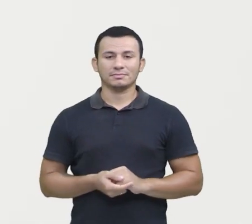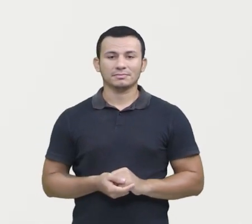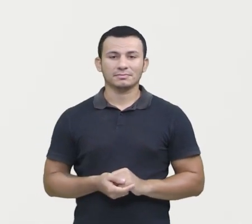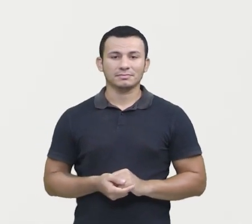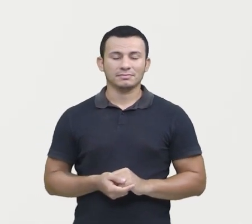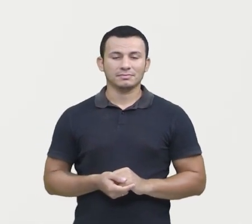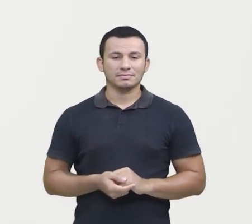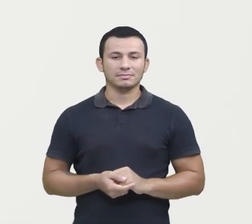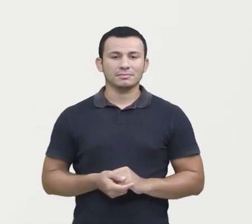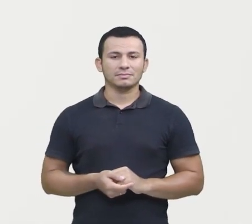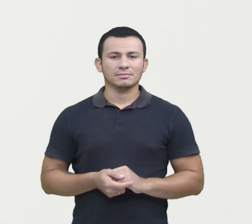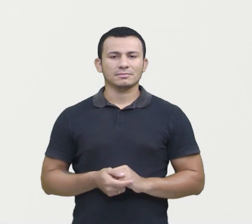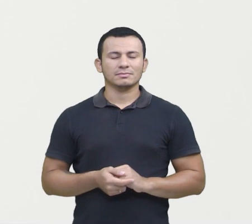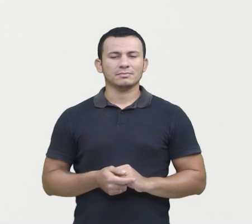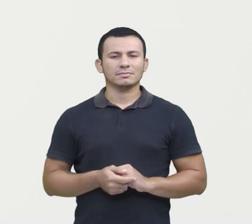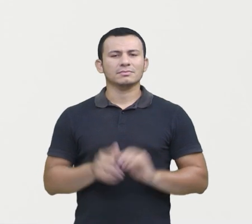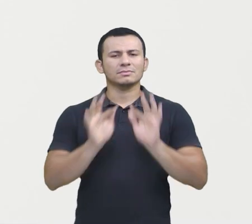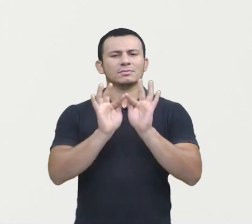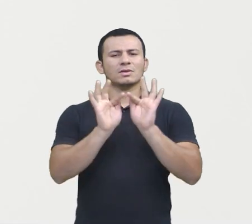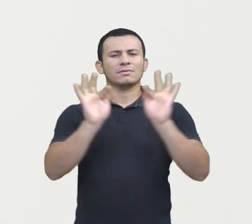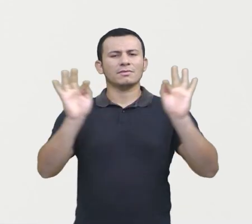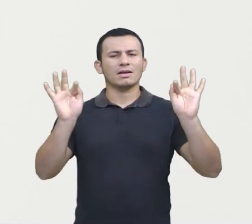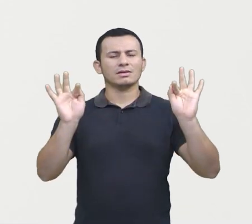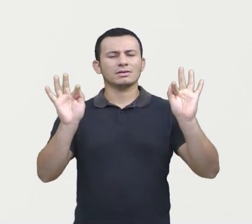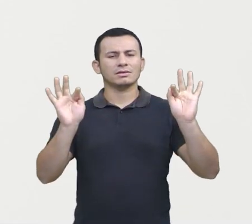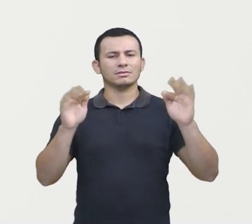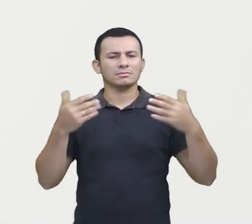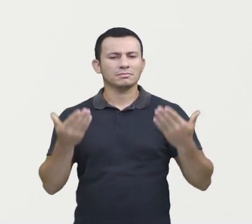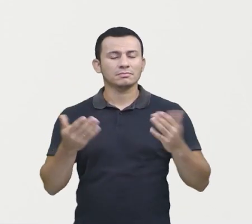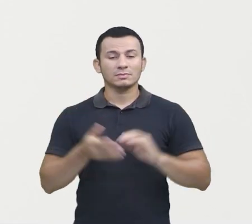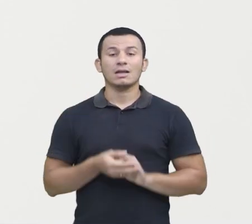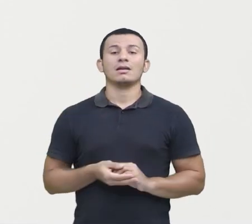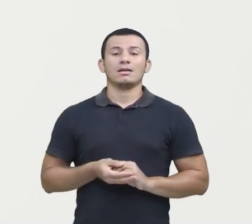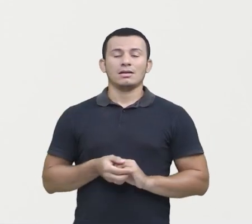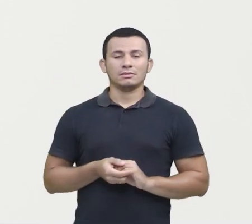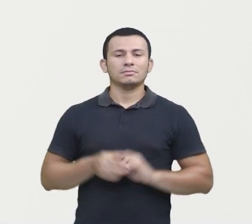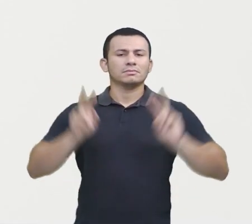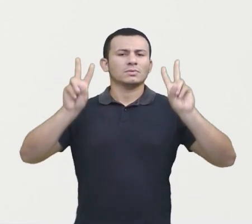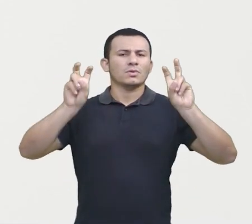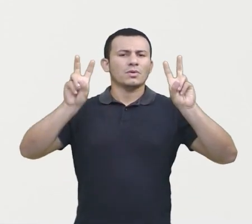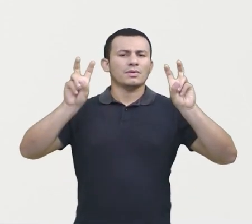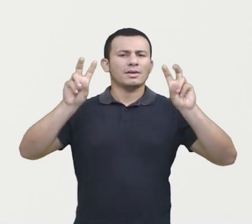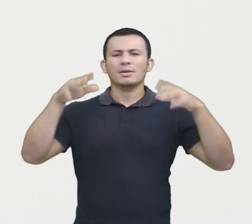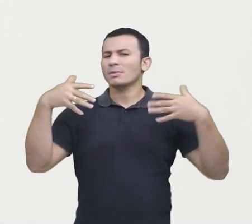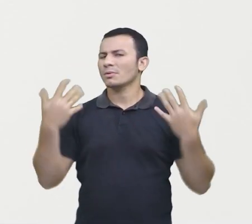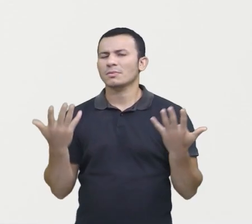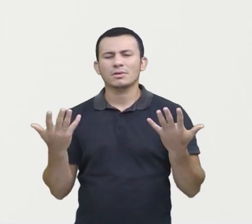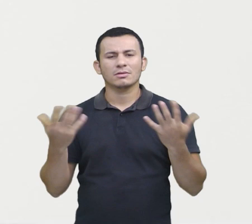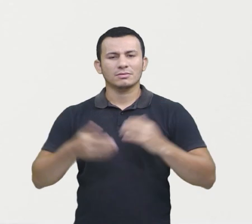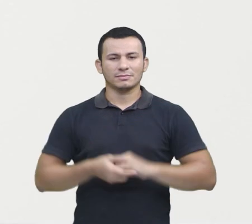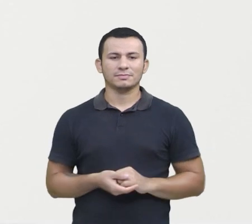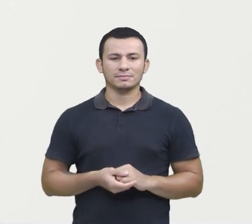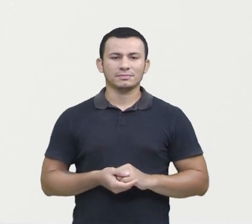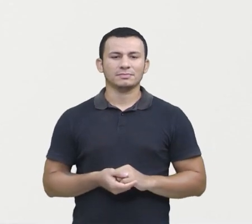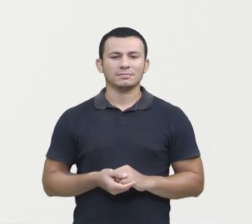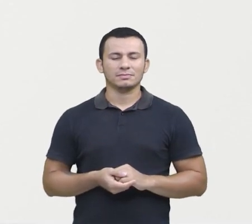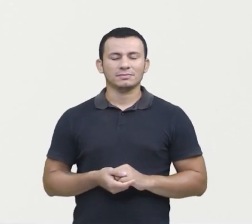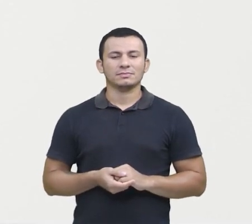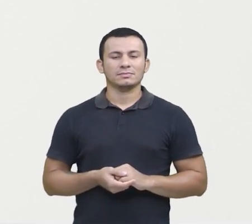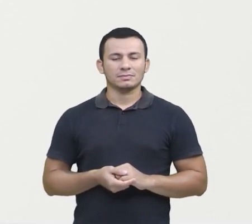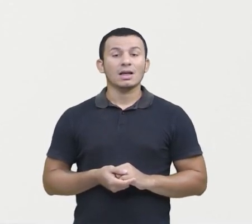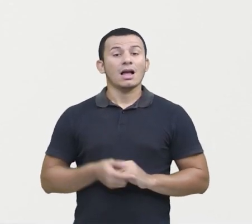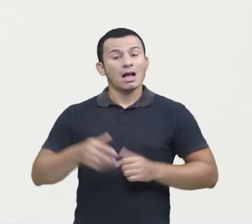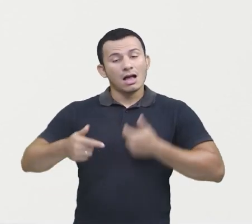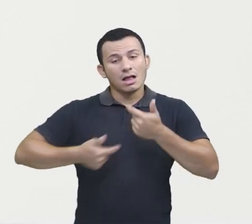O que está escrito aqui, crianças? Qual era o assunto? O assunto do curta-metragem? Trabalhar